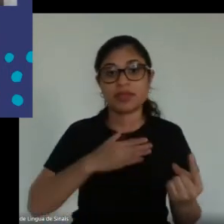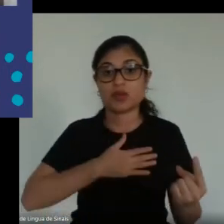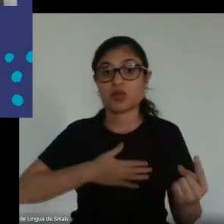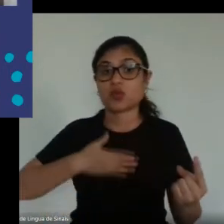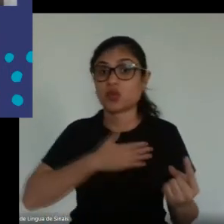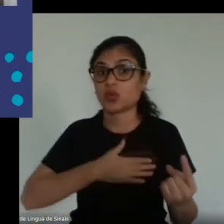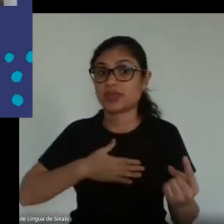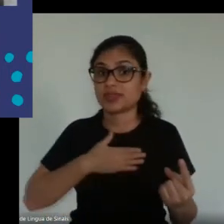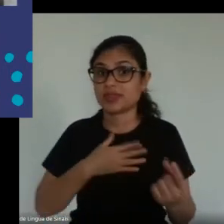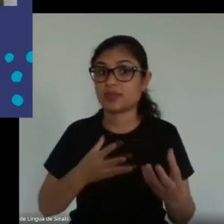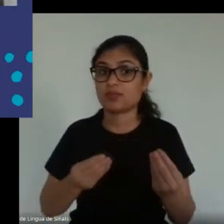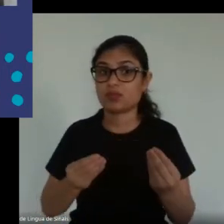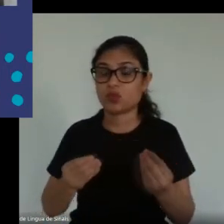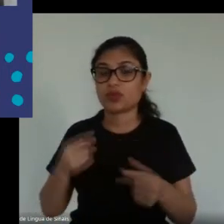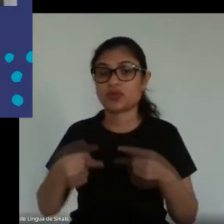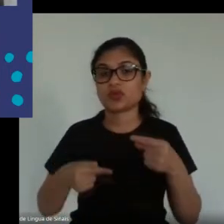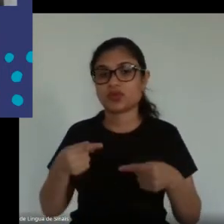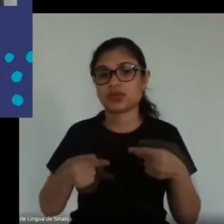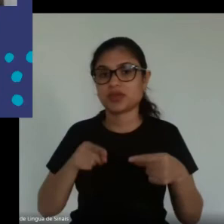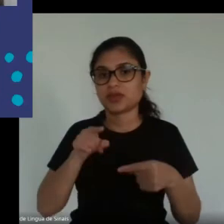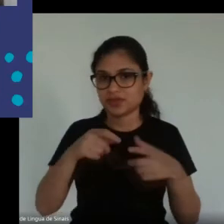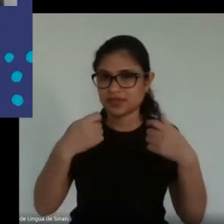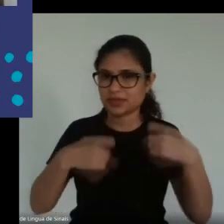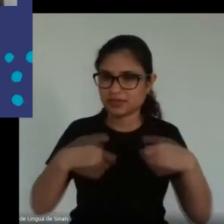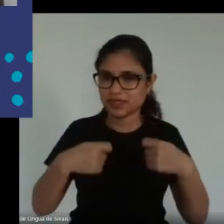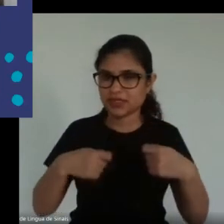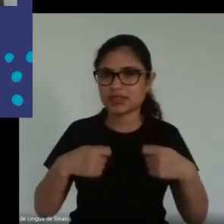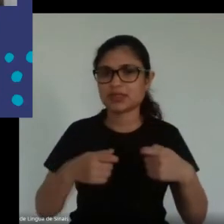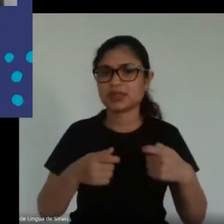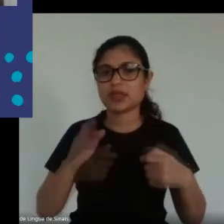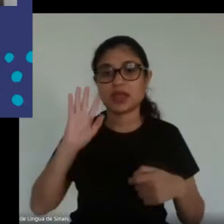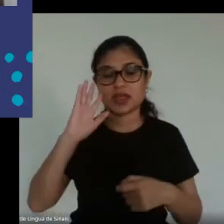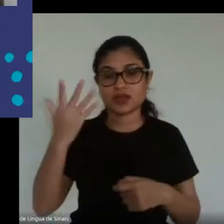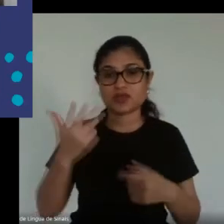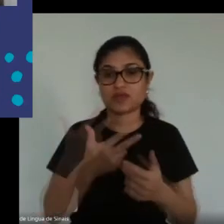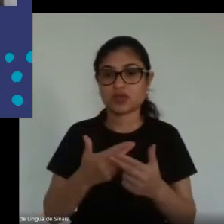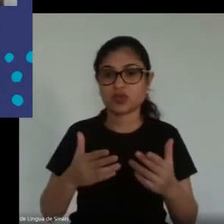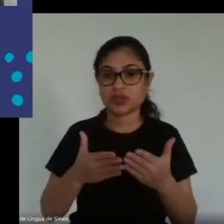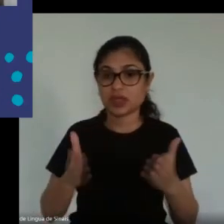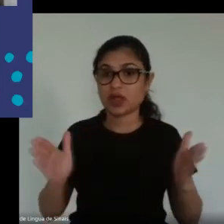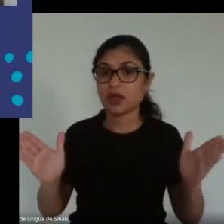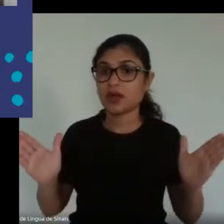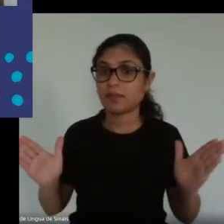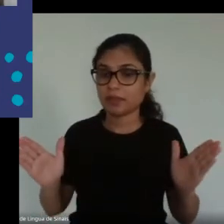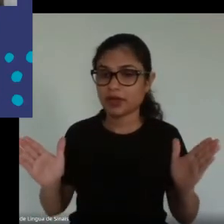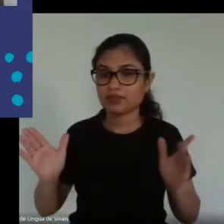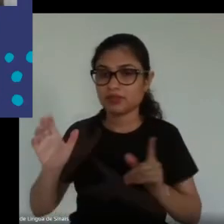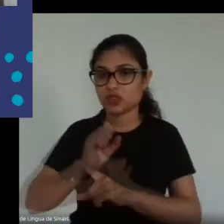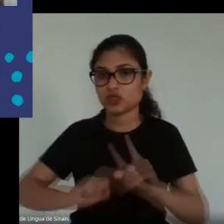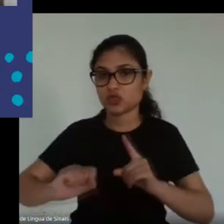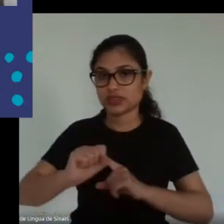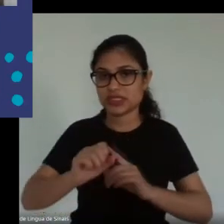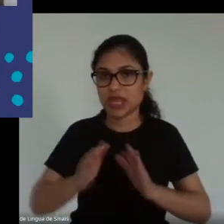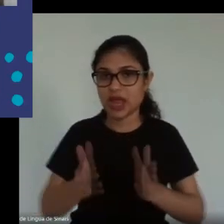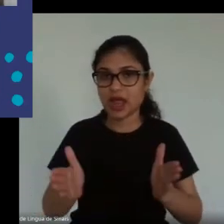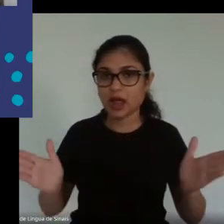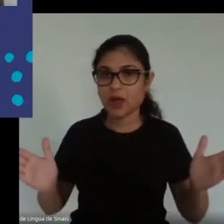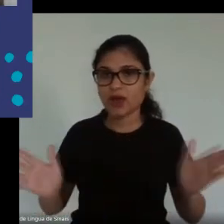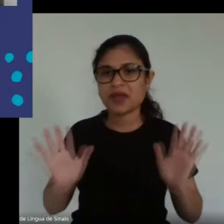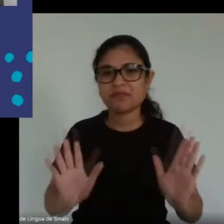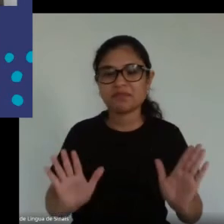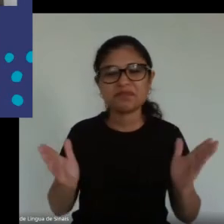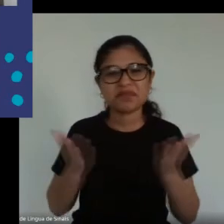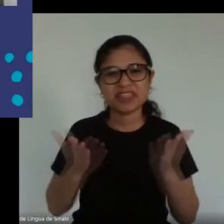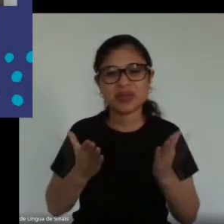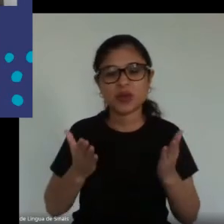dessa discussão, porque, assim, você tem que lidar com essas coisas amplas que eu te trouxe, da questão social, mas agora eu estou lidando